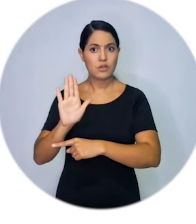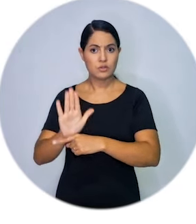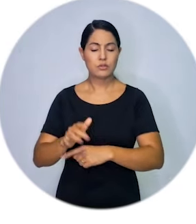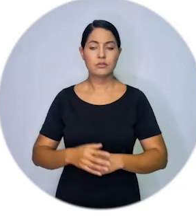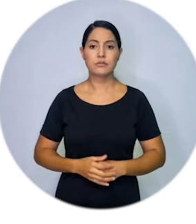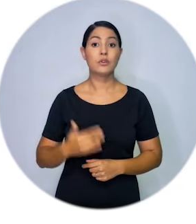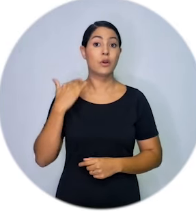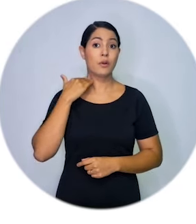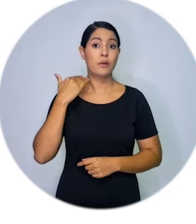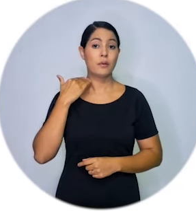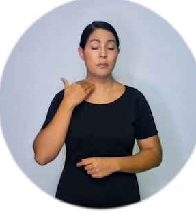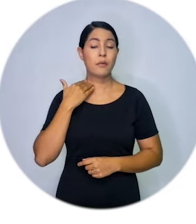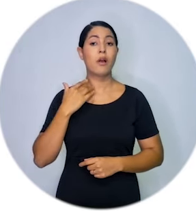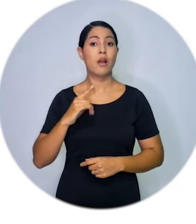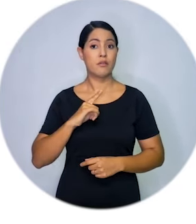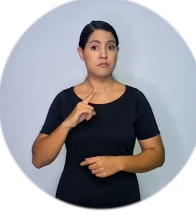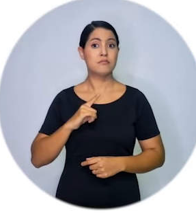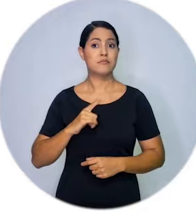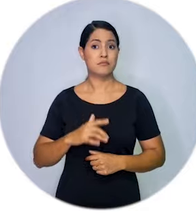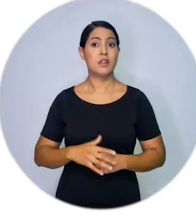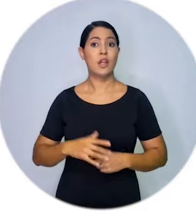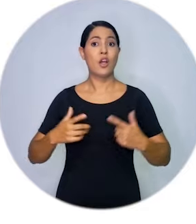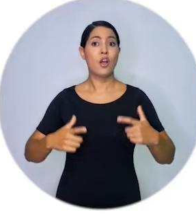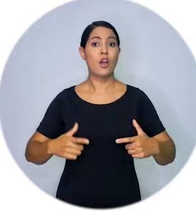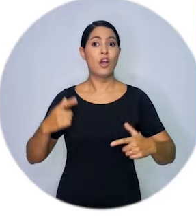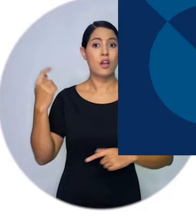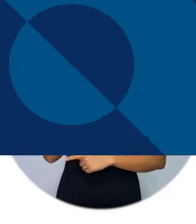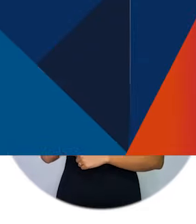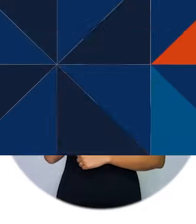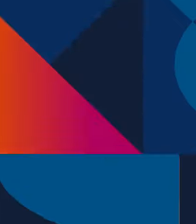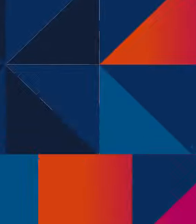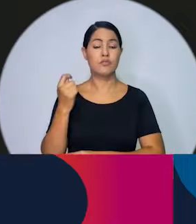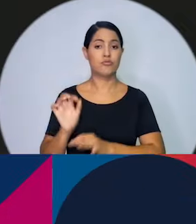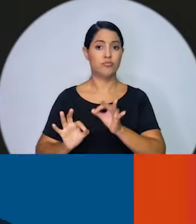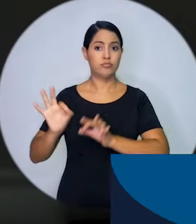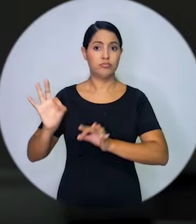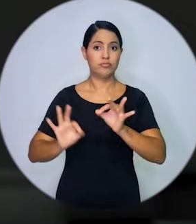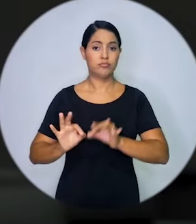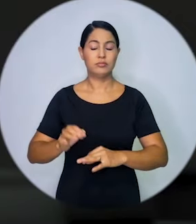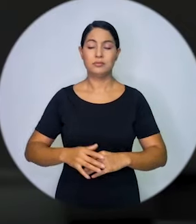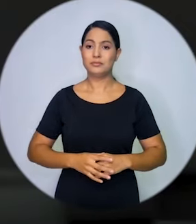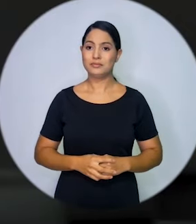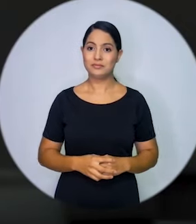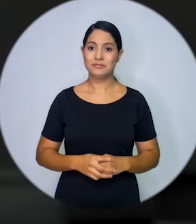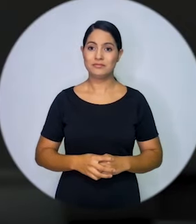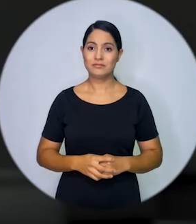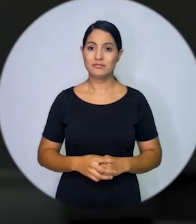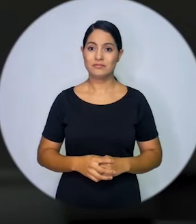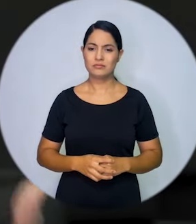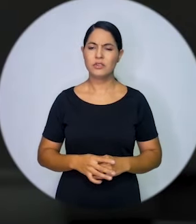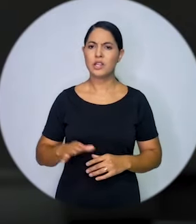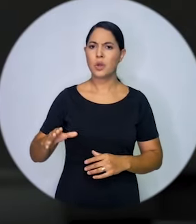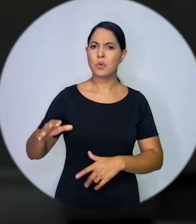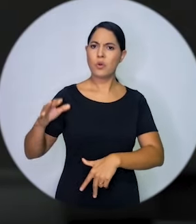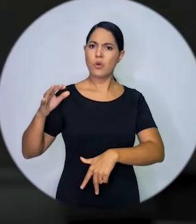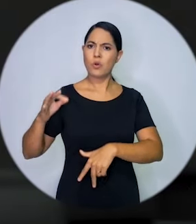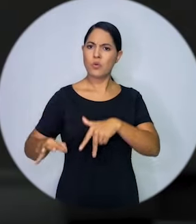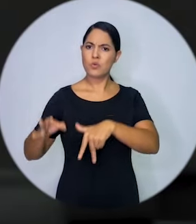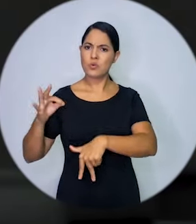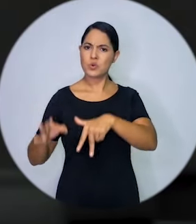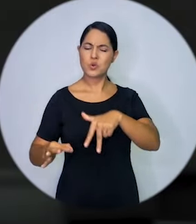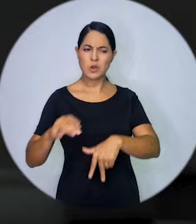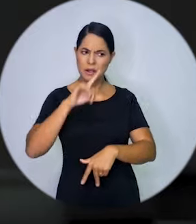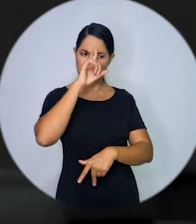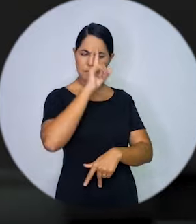Sicred. Os recursos serão geridos pela OAB do Rio Grande do Sul. Recentemente, um juiz mandou apreender o celular